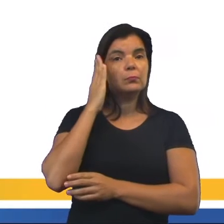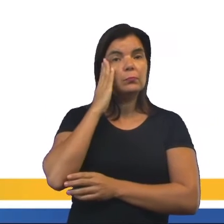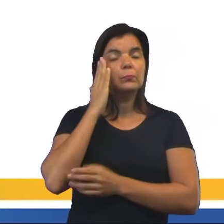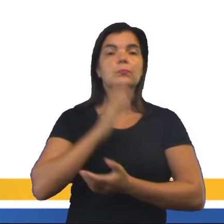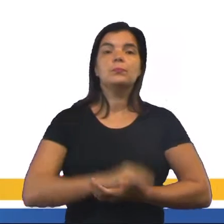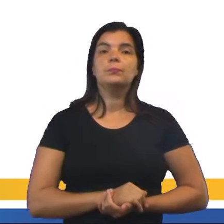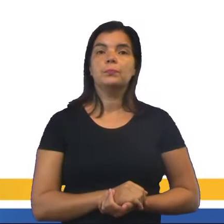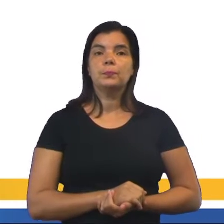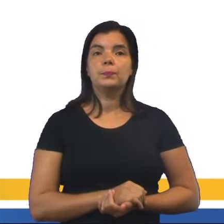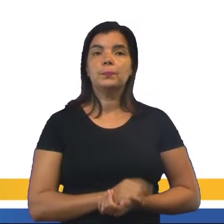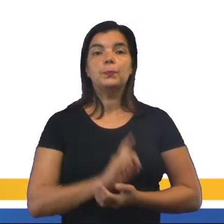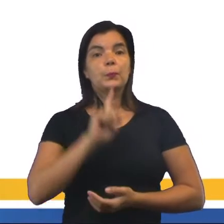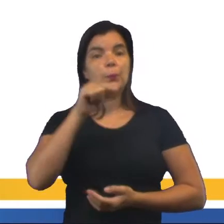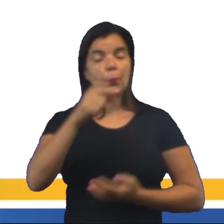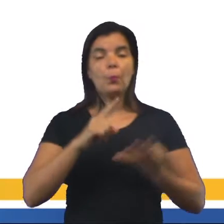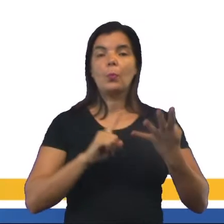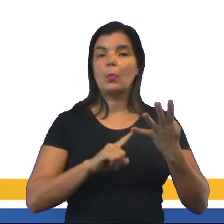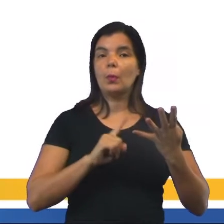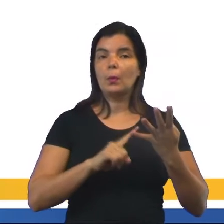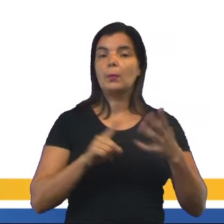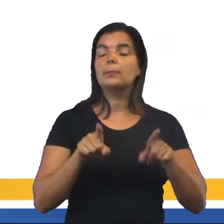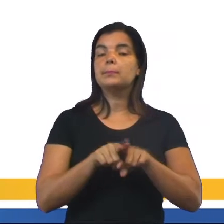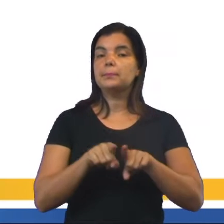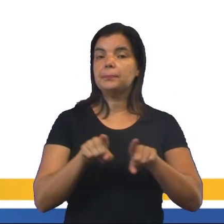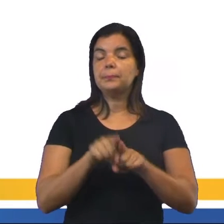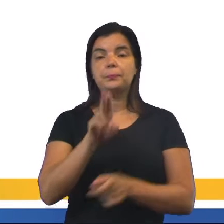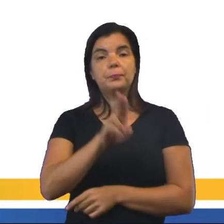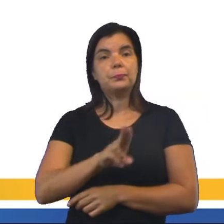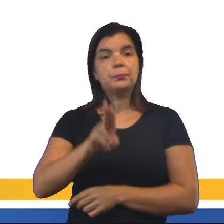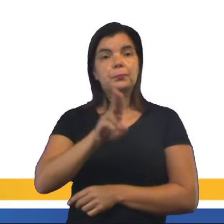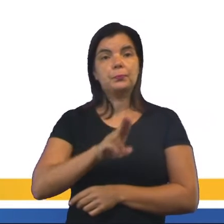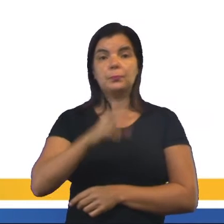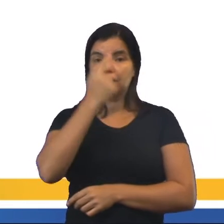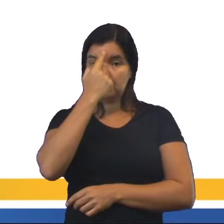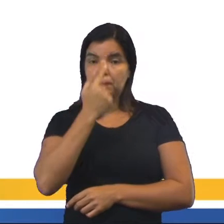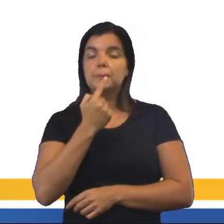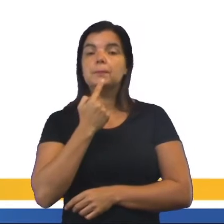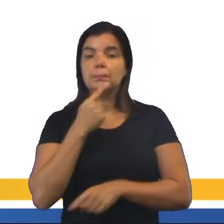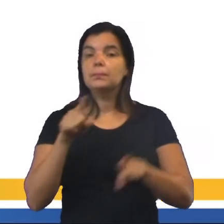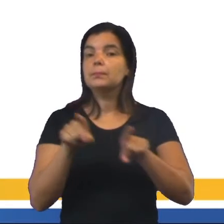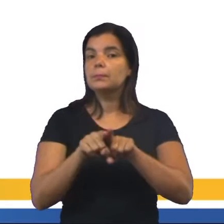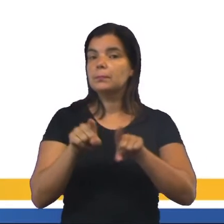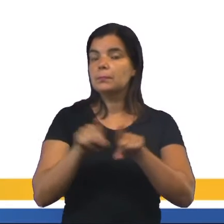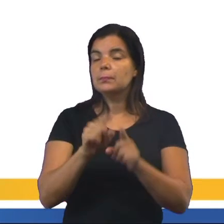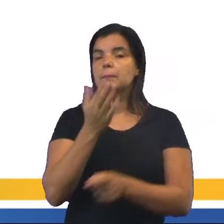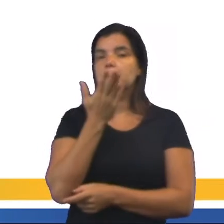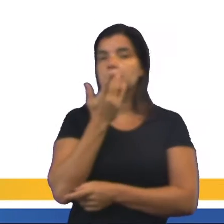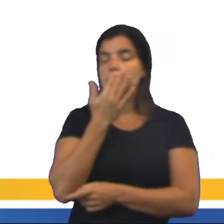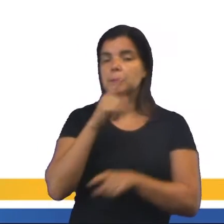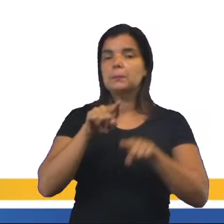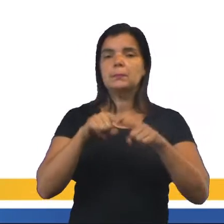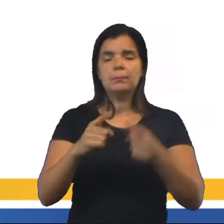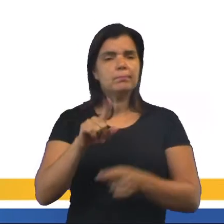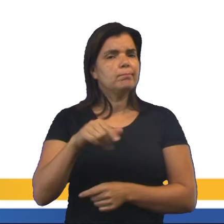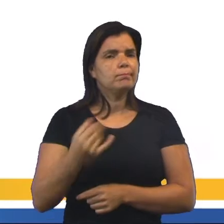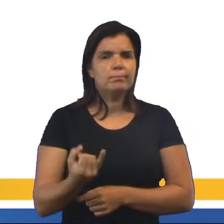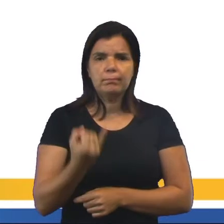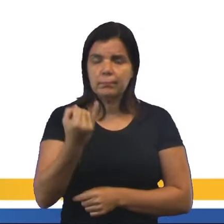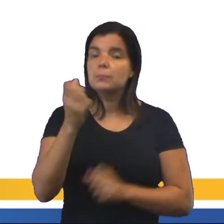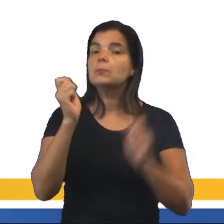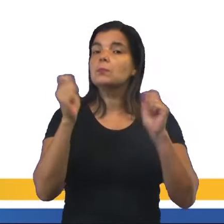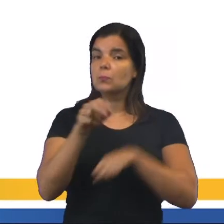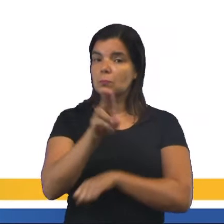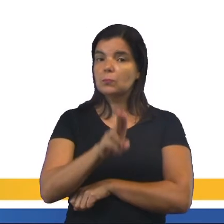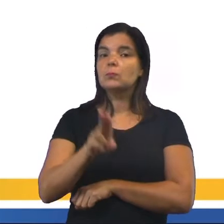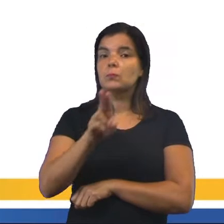entendimento. O outro elemento, gente, é o uso de imagens e cores. Ainda que não seja fundamental, pode-se